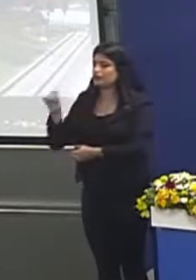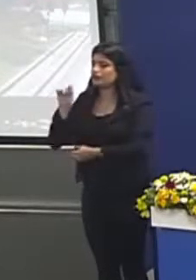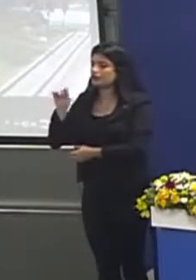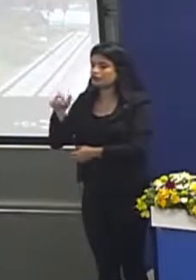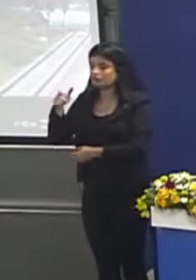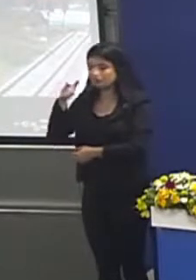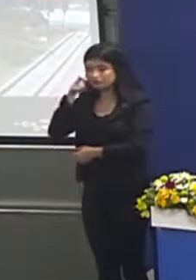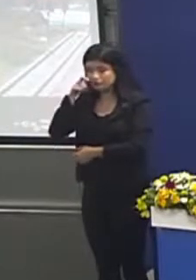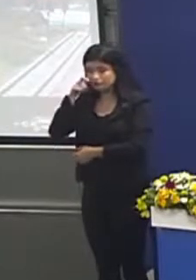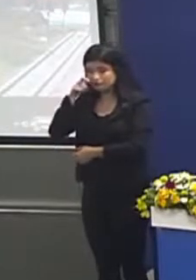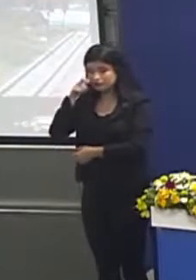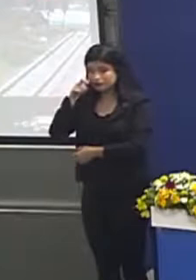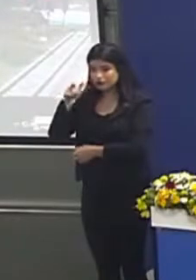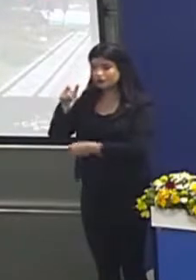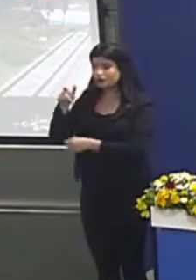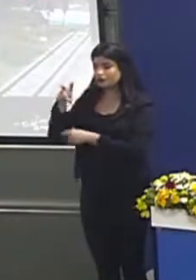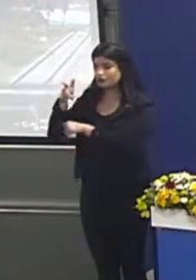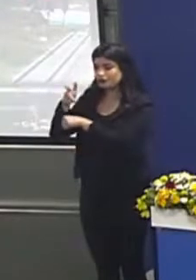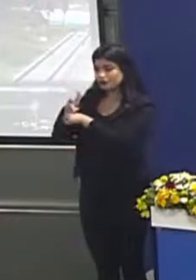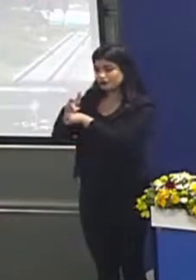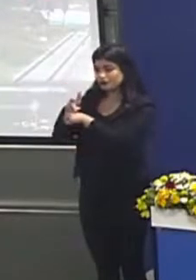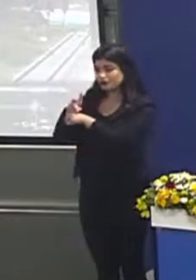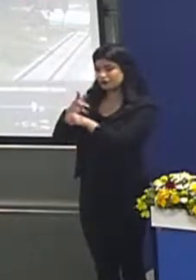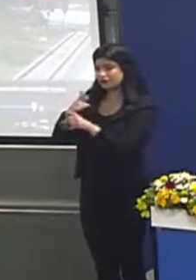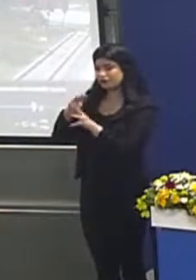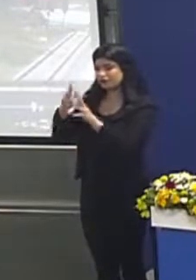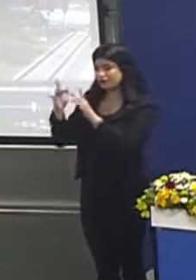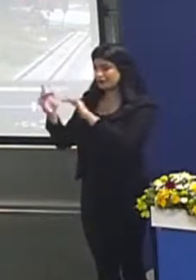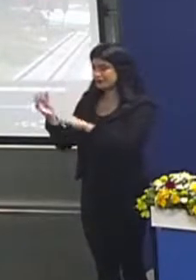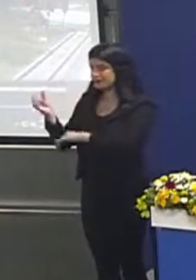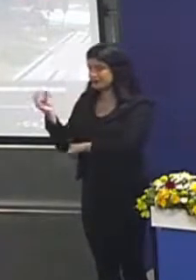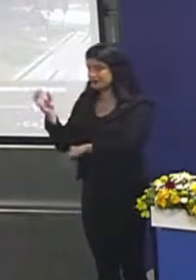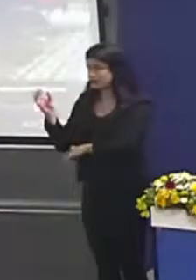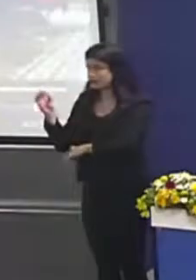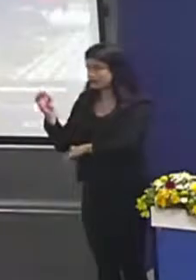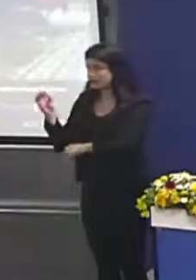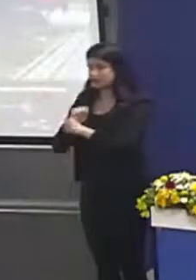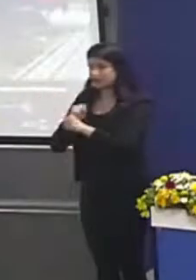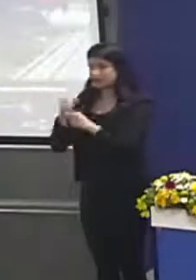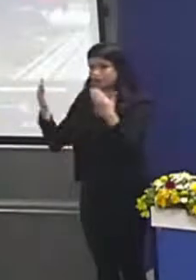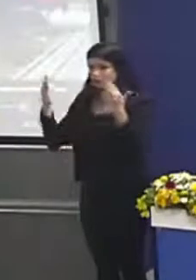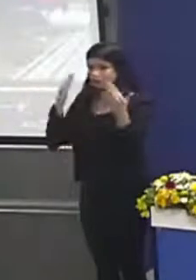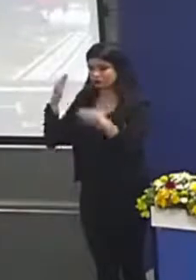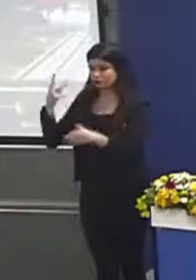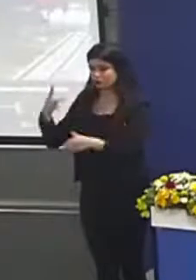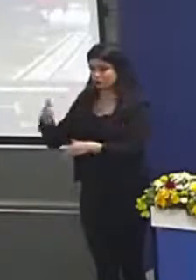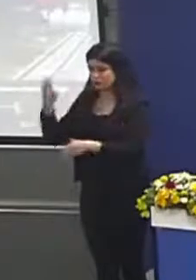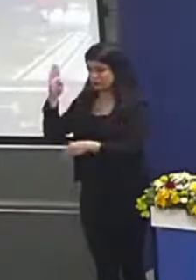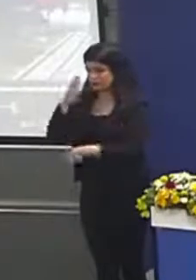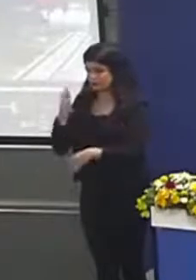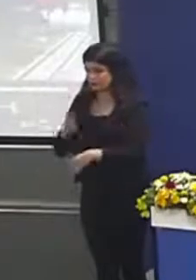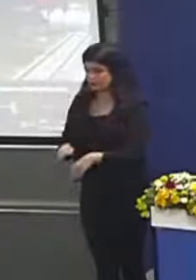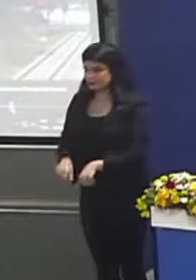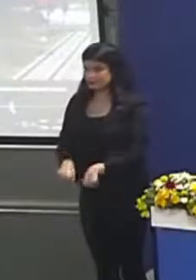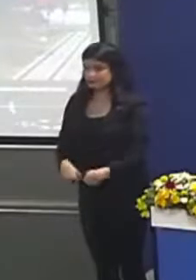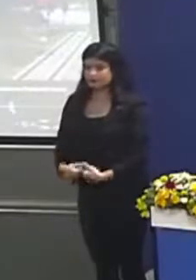a assistirem ao vídeo comemorativo dos 60 anos da psicologia no Brasil.